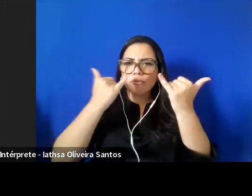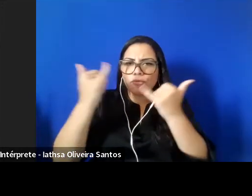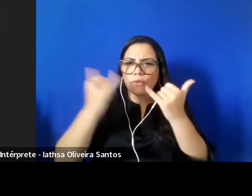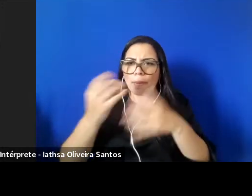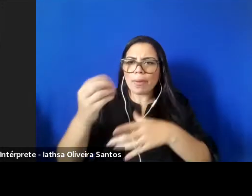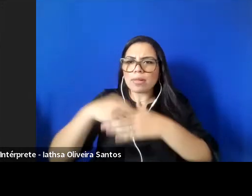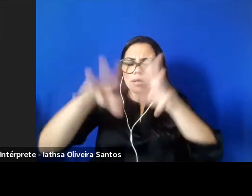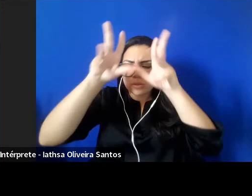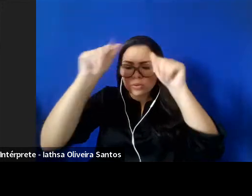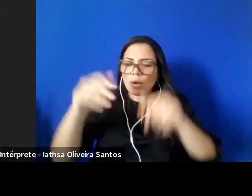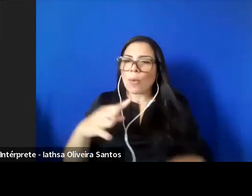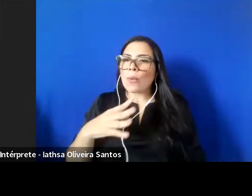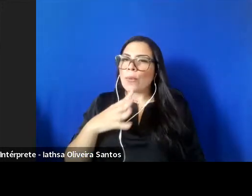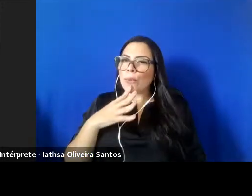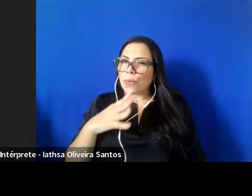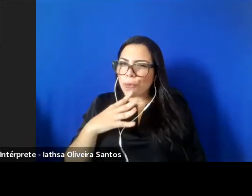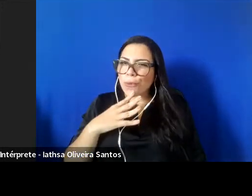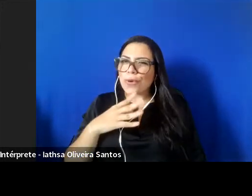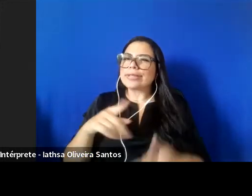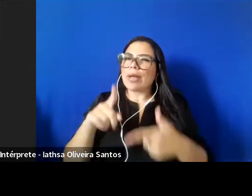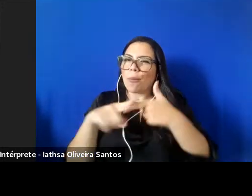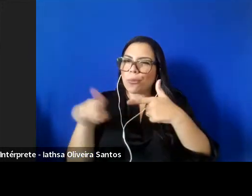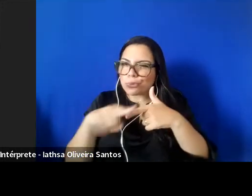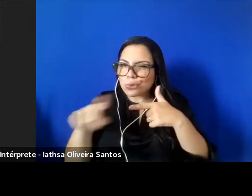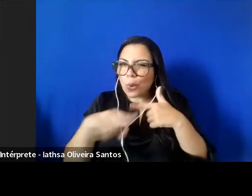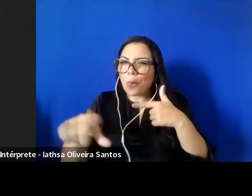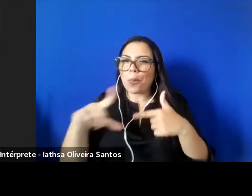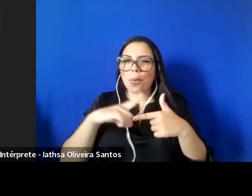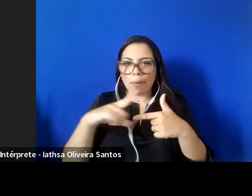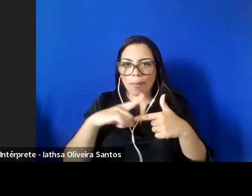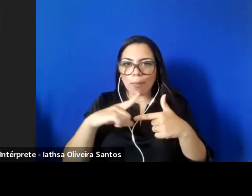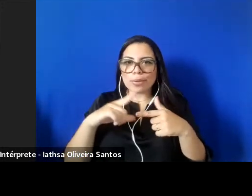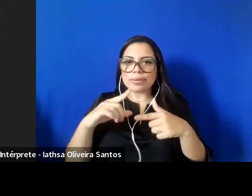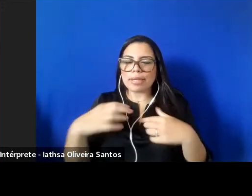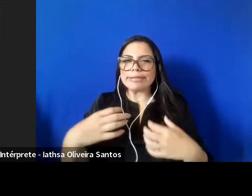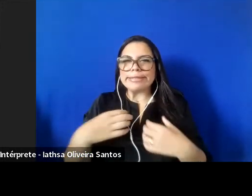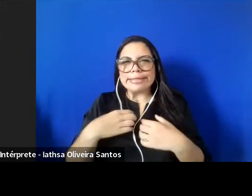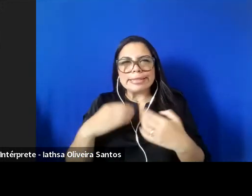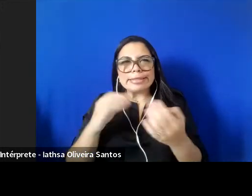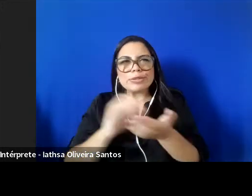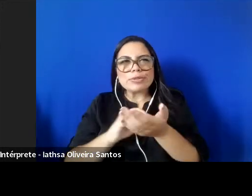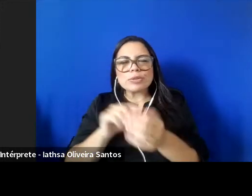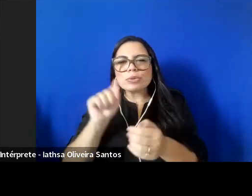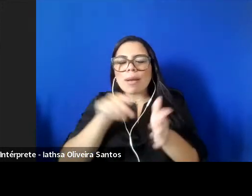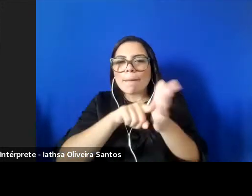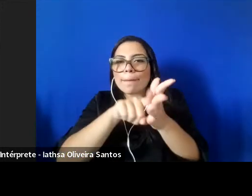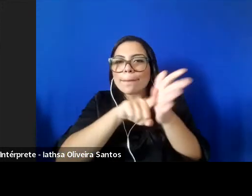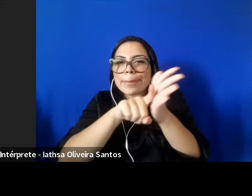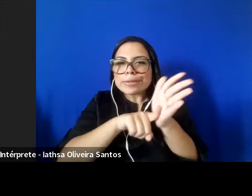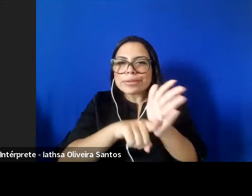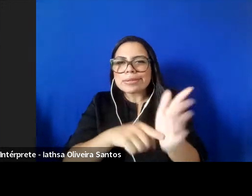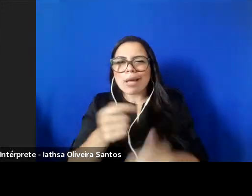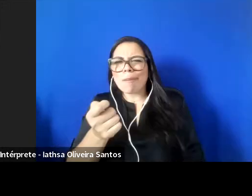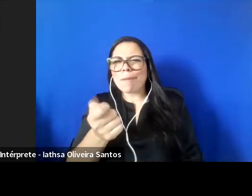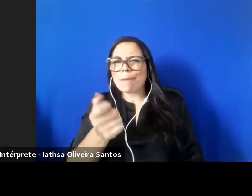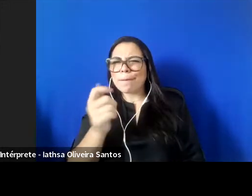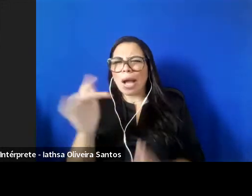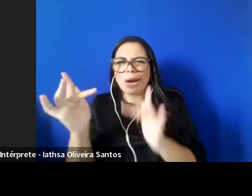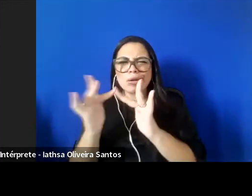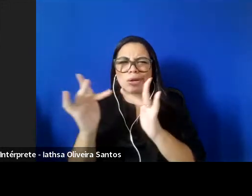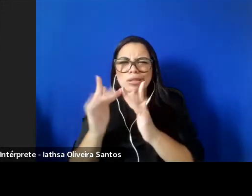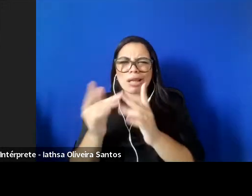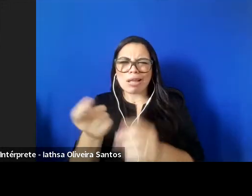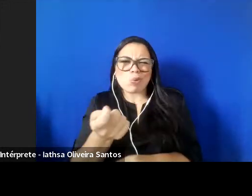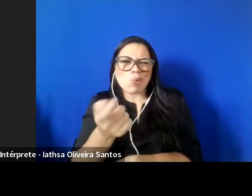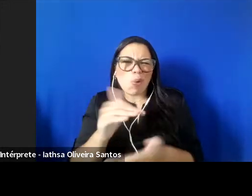enfim, a gente conhece as limitações, e eu me sentia muita falta de pesquisa. Primeiro porque eu tinha pouco contato com pesquisa, quase nenhum. Fiz